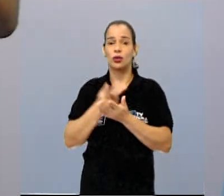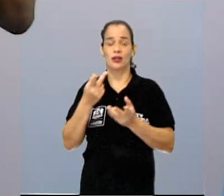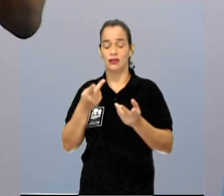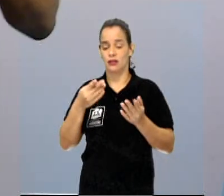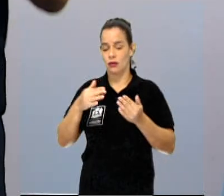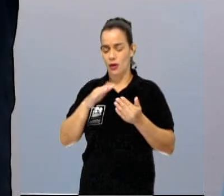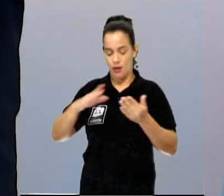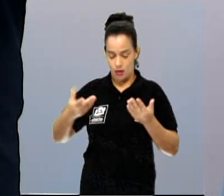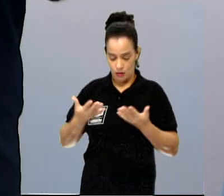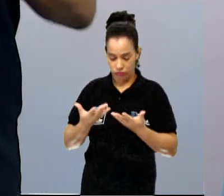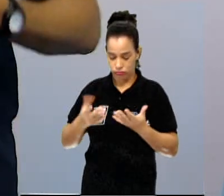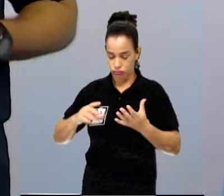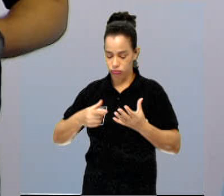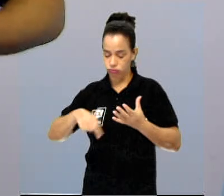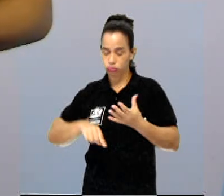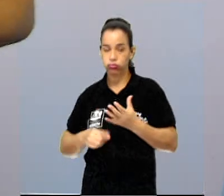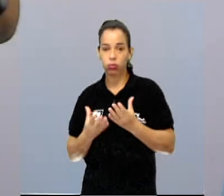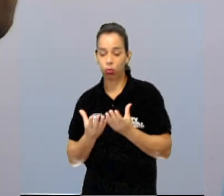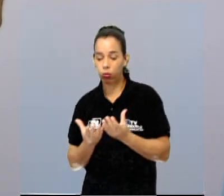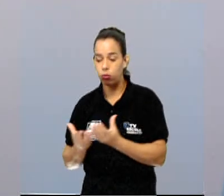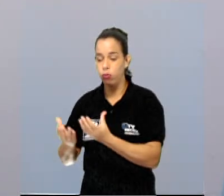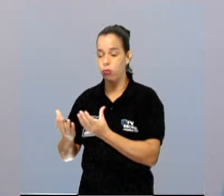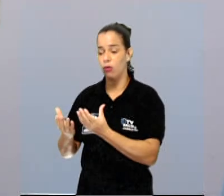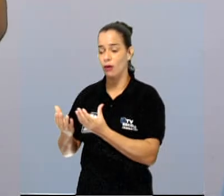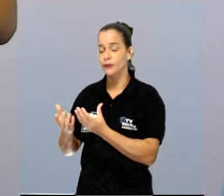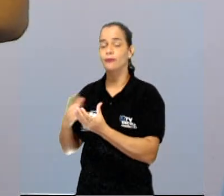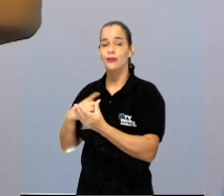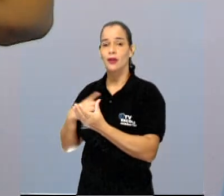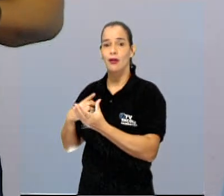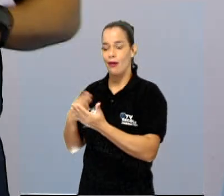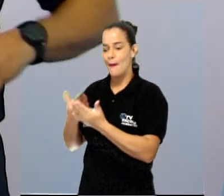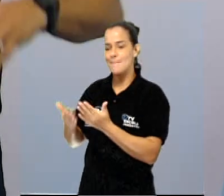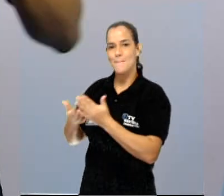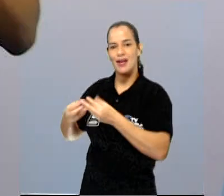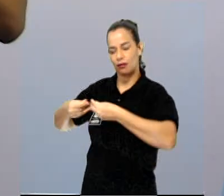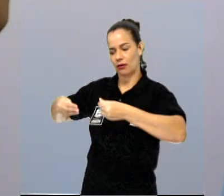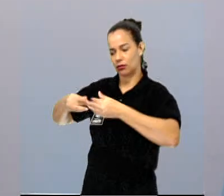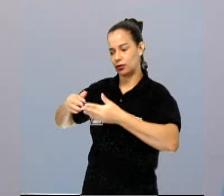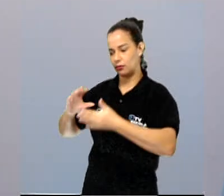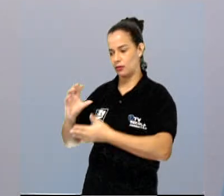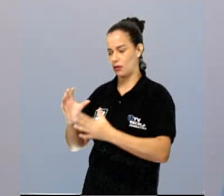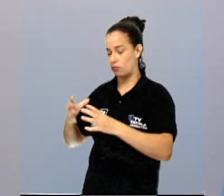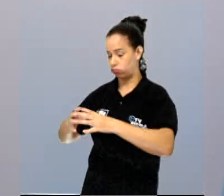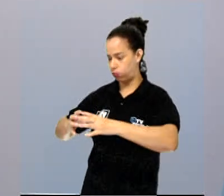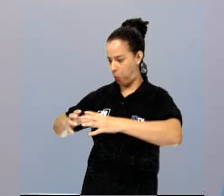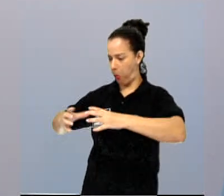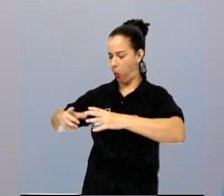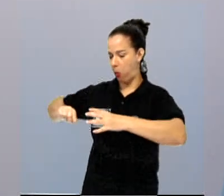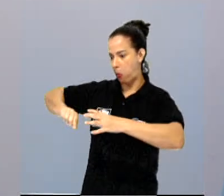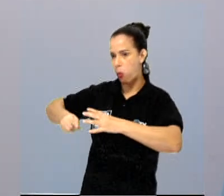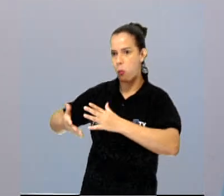baixas, provocando um processo chamado de assoreamento. As florestas, elas são super